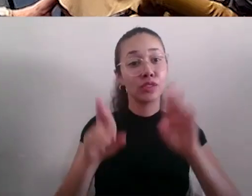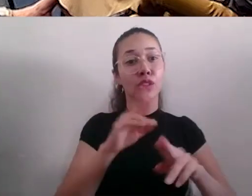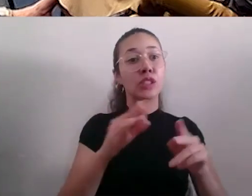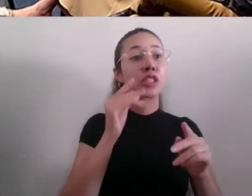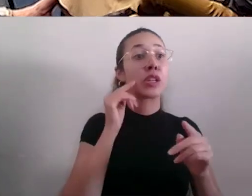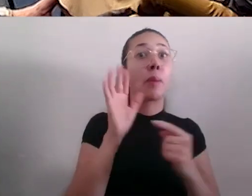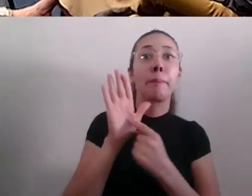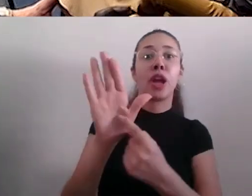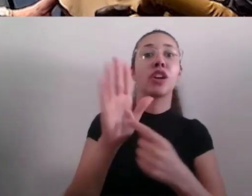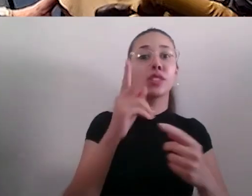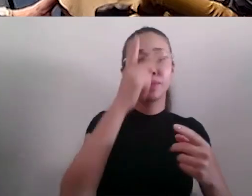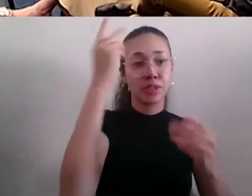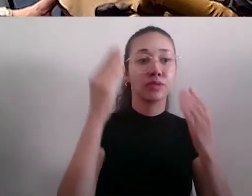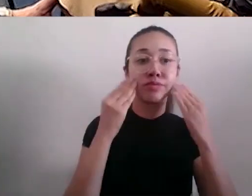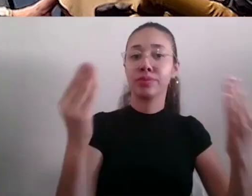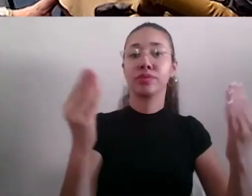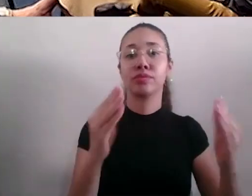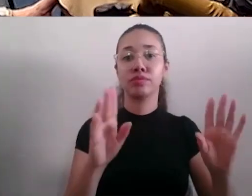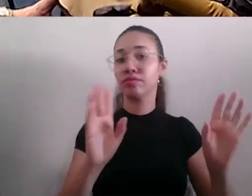Praia,